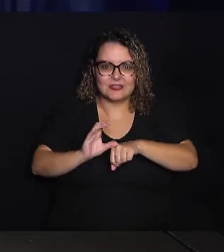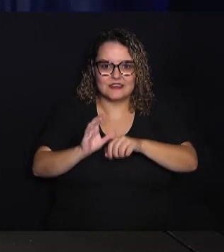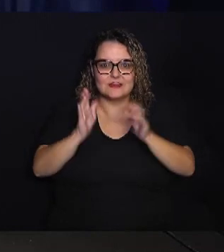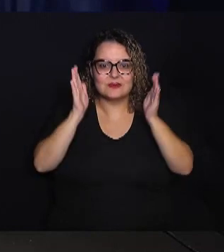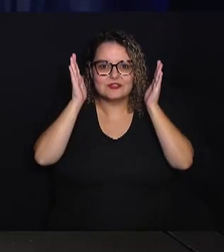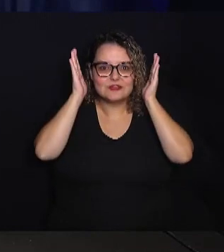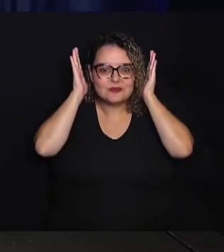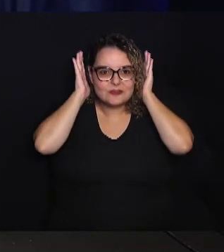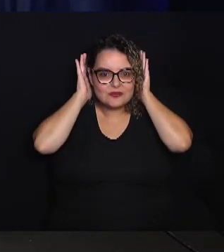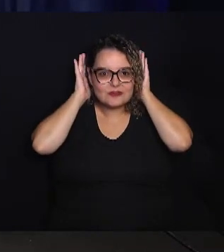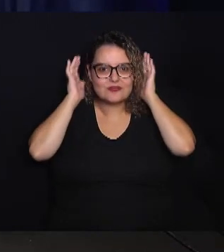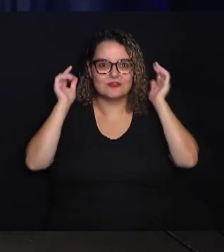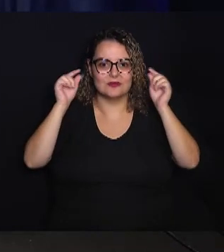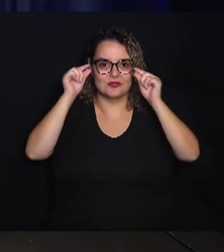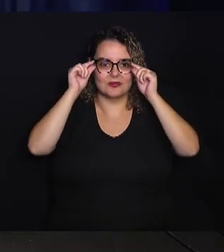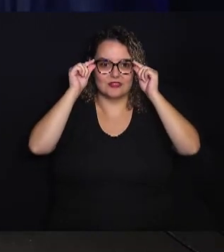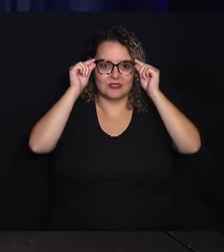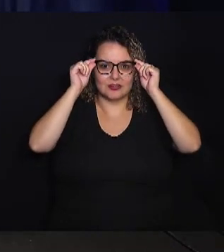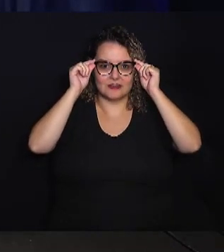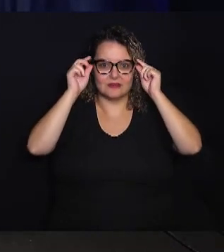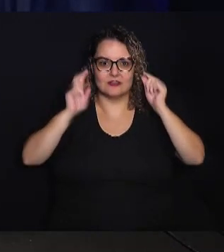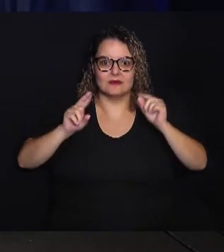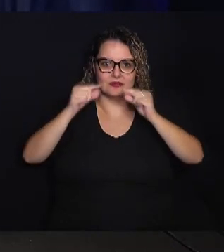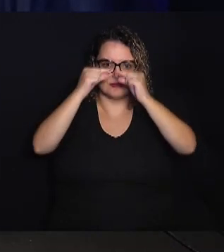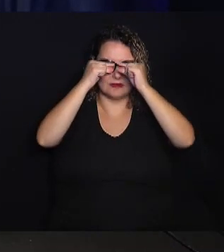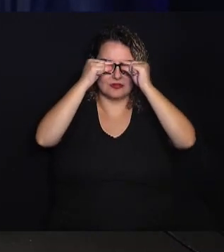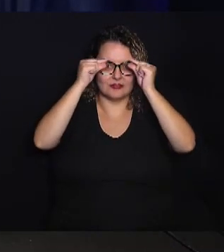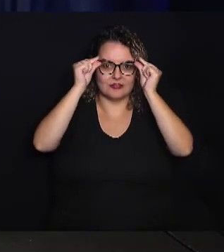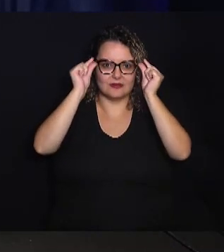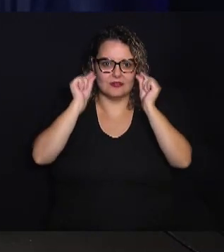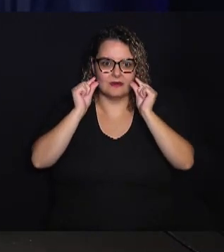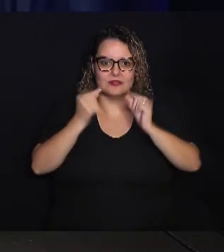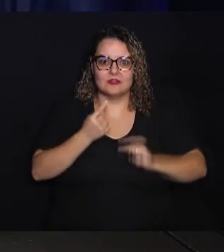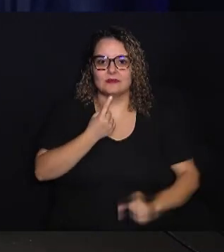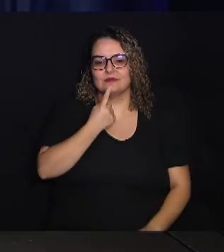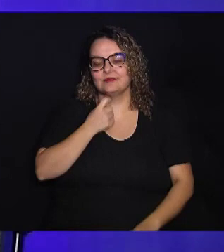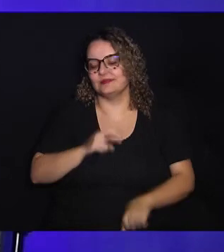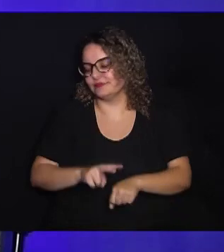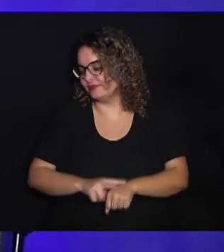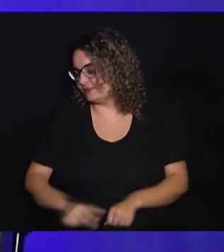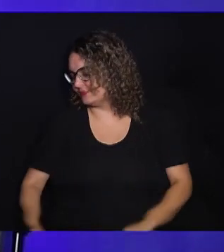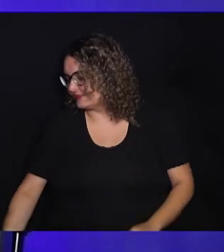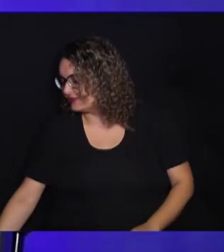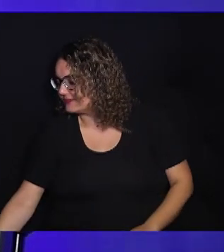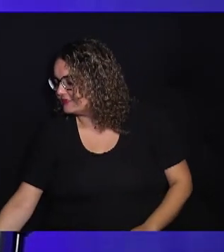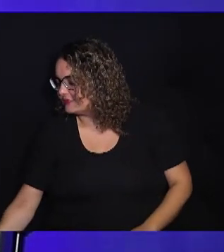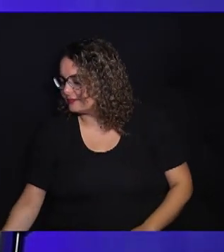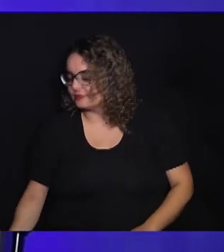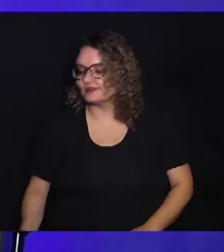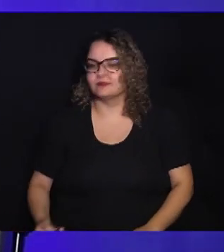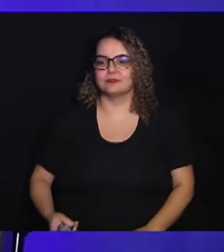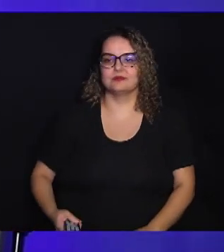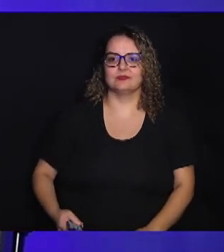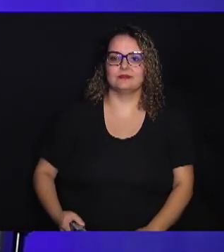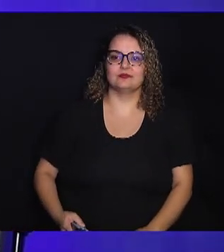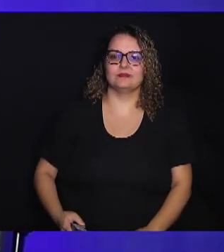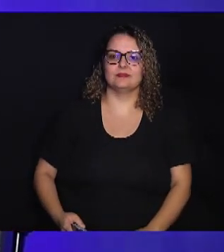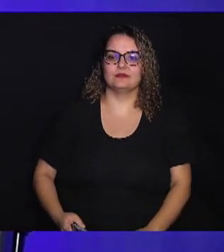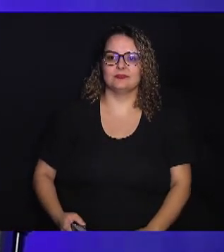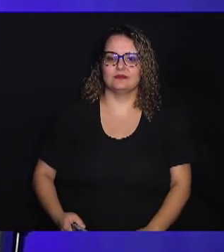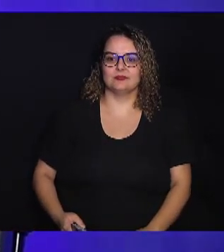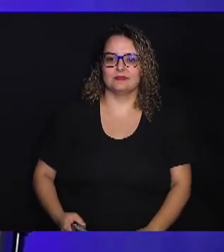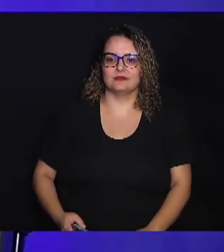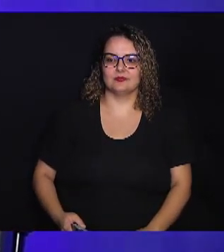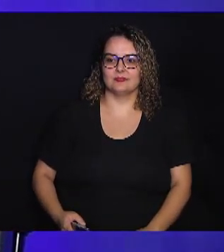curto, uso óculos, aro vermelho e azul, e estou vestindo a camisa do Braille, do